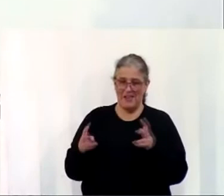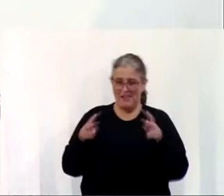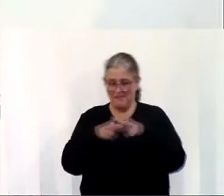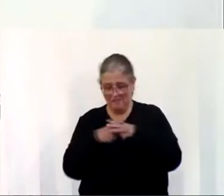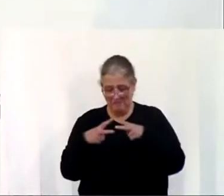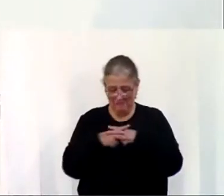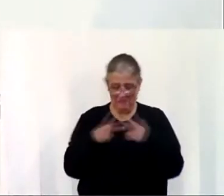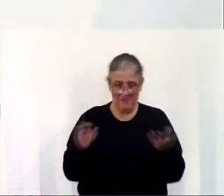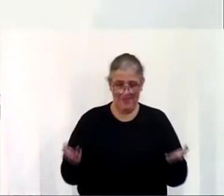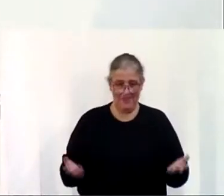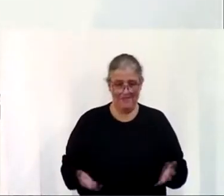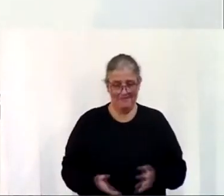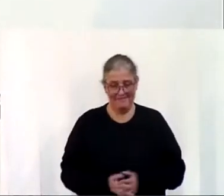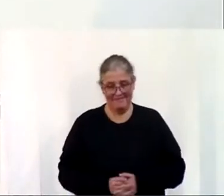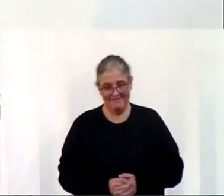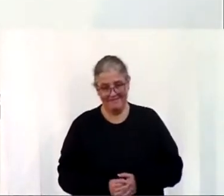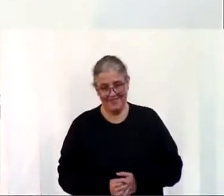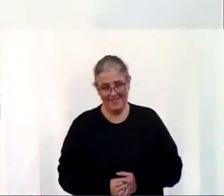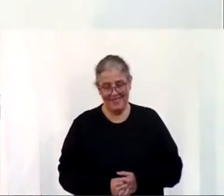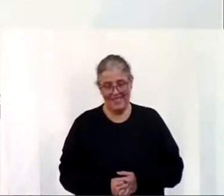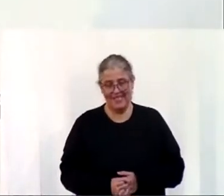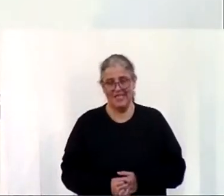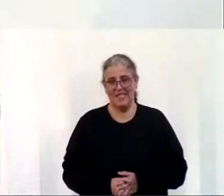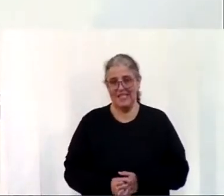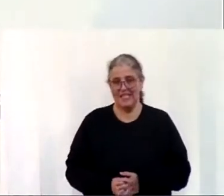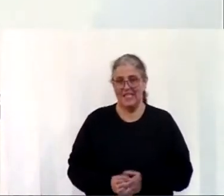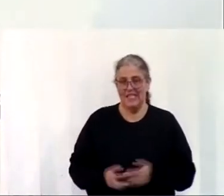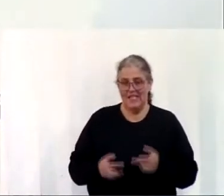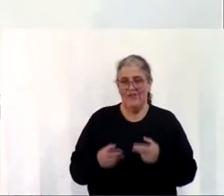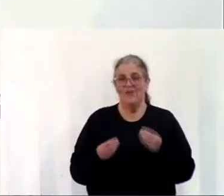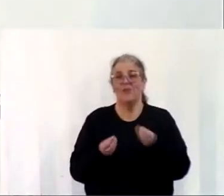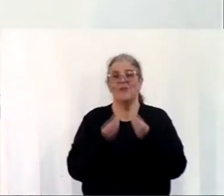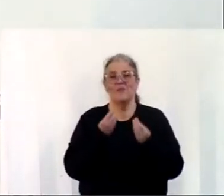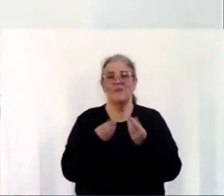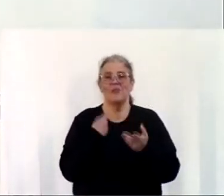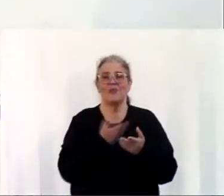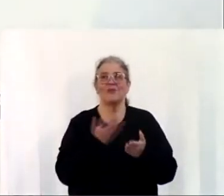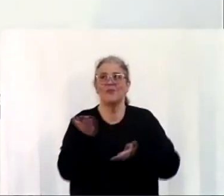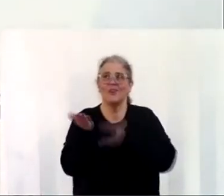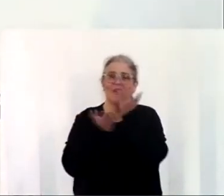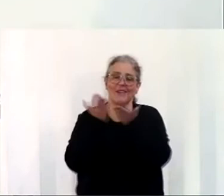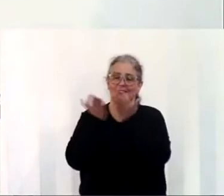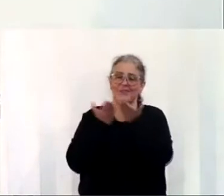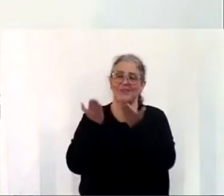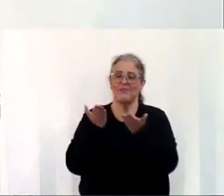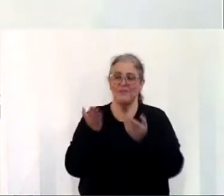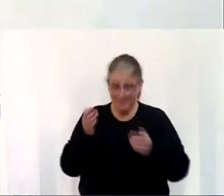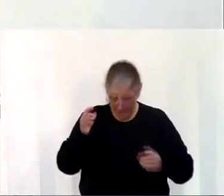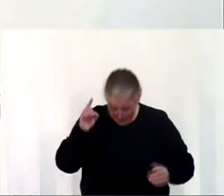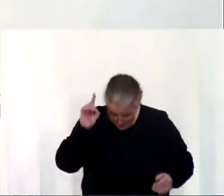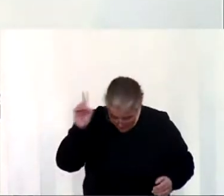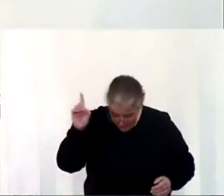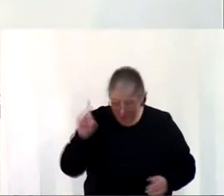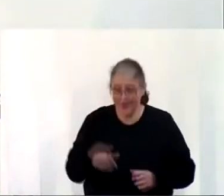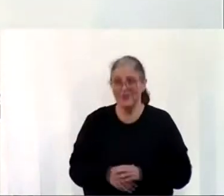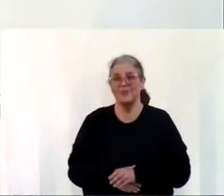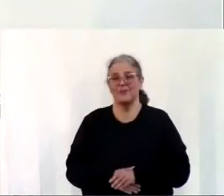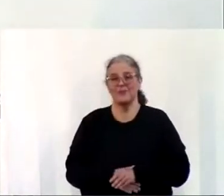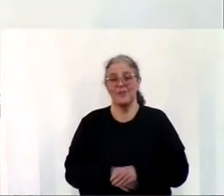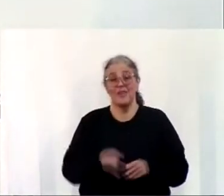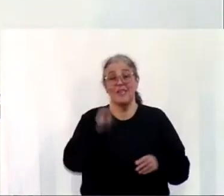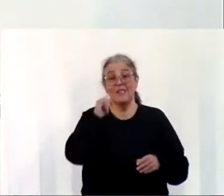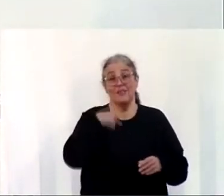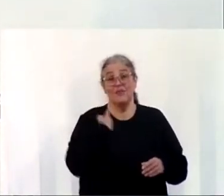com Deus? É alguma coisa que melhora ou é alguma coisa que piora? Porque, meus irmãos, se no nosso relacionamento